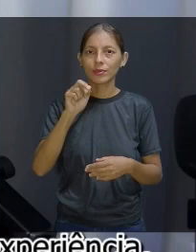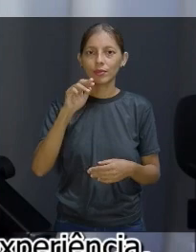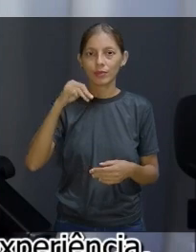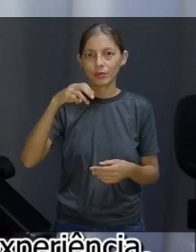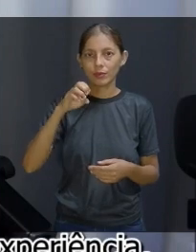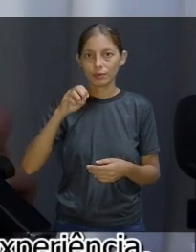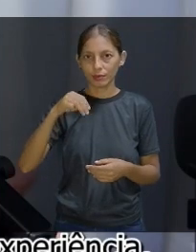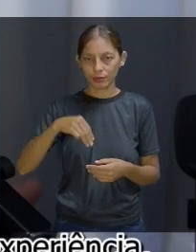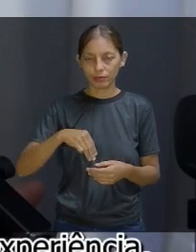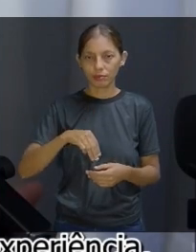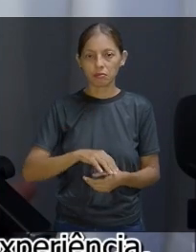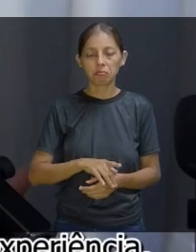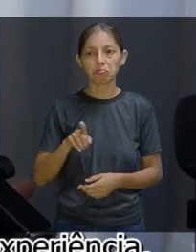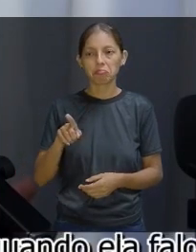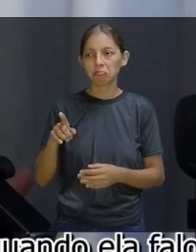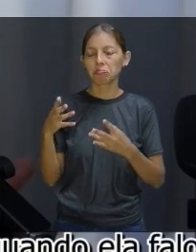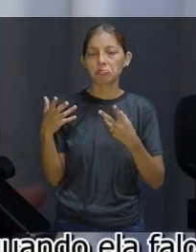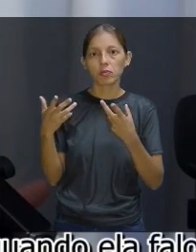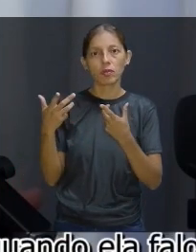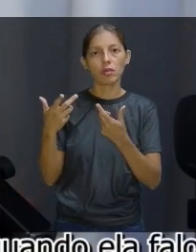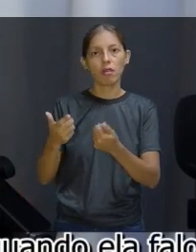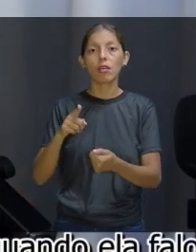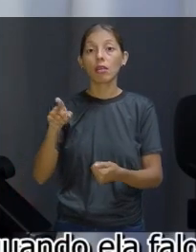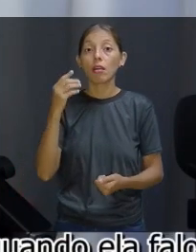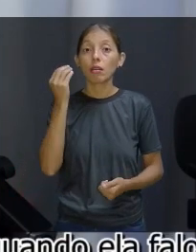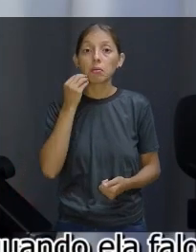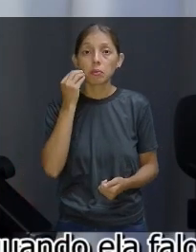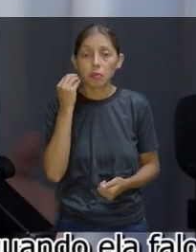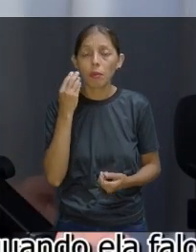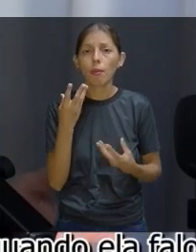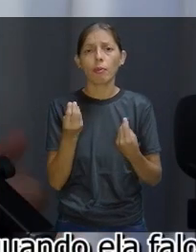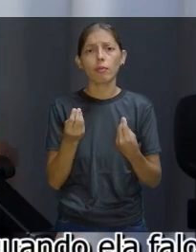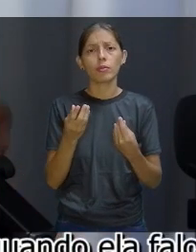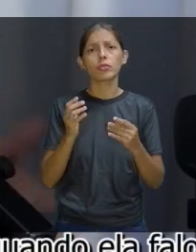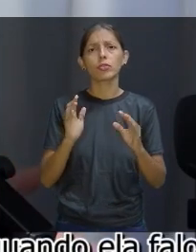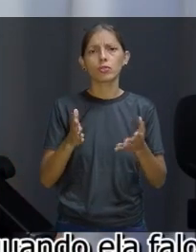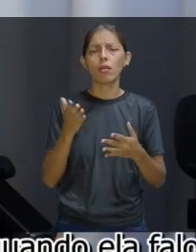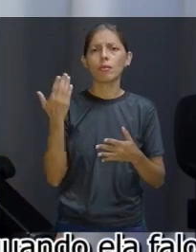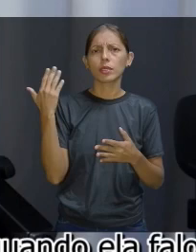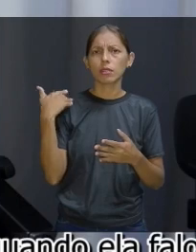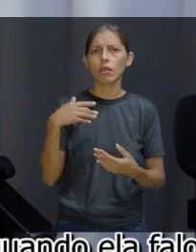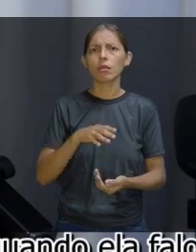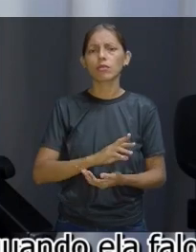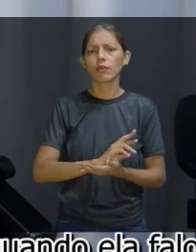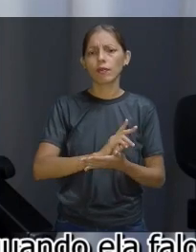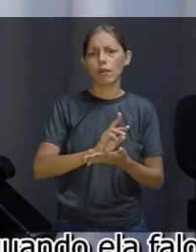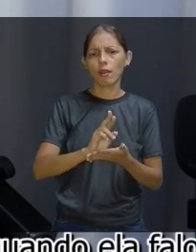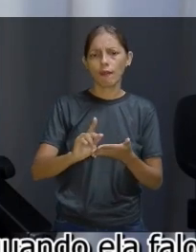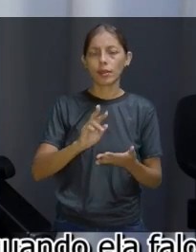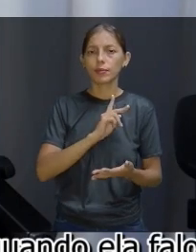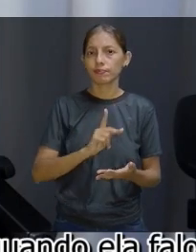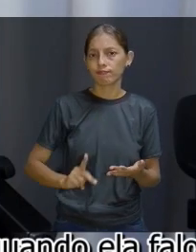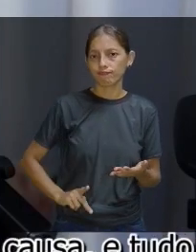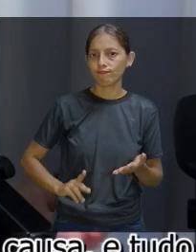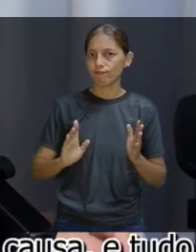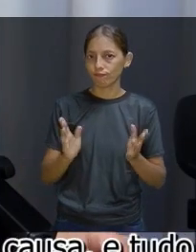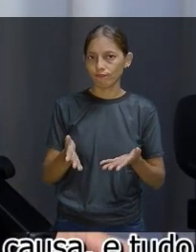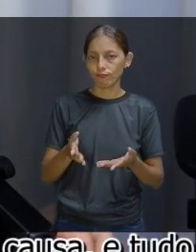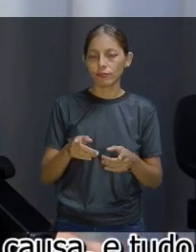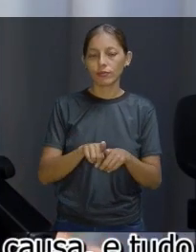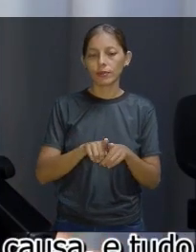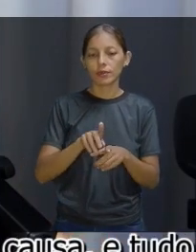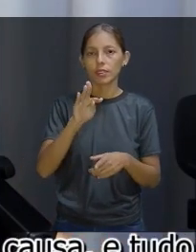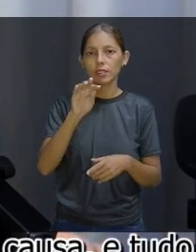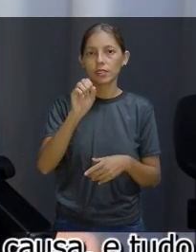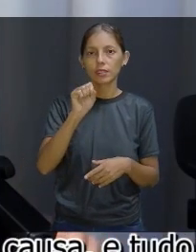tem experiência, ela já presidiu várias eleições, ela já foi presidente do TSE. E ela, quando ela